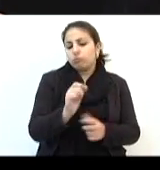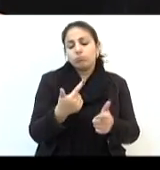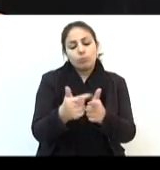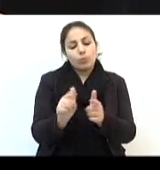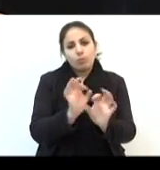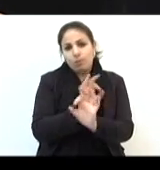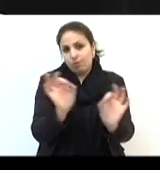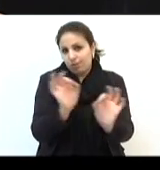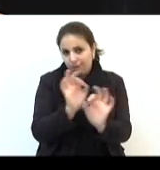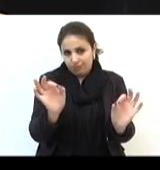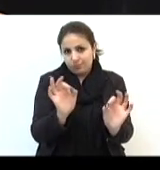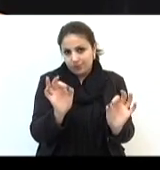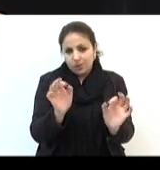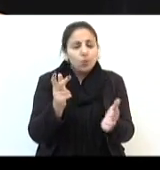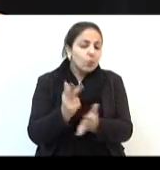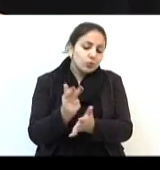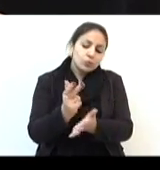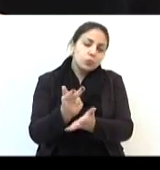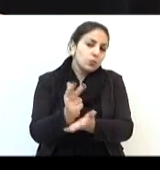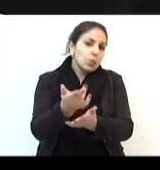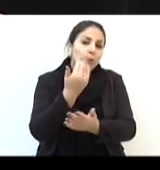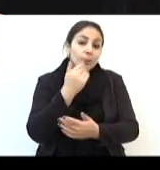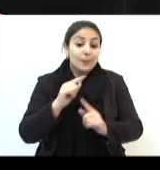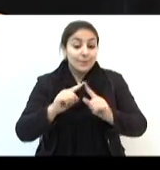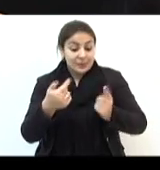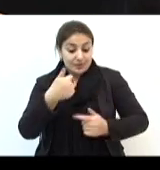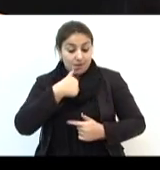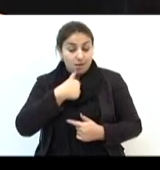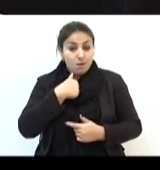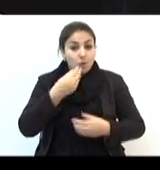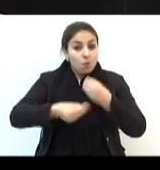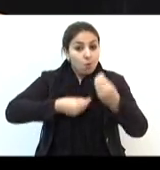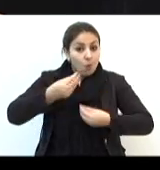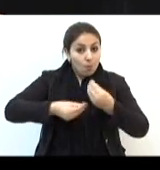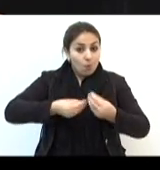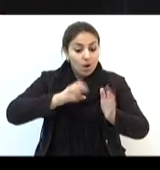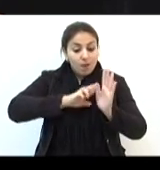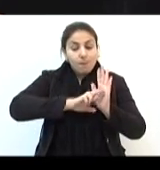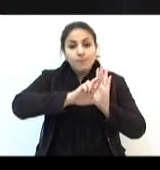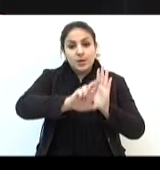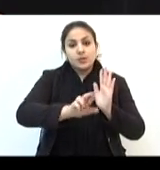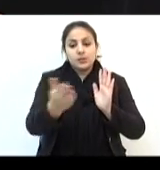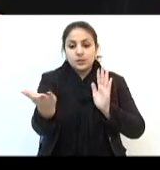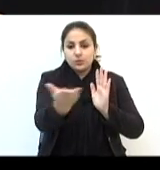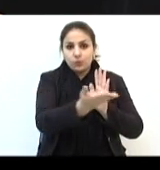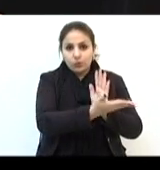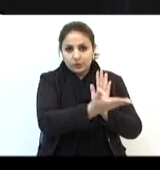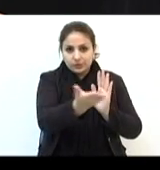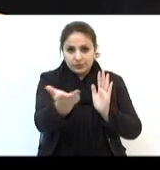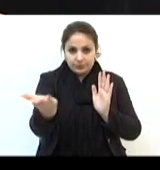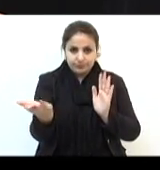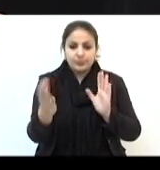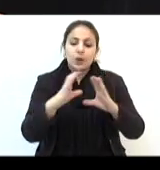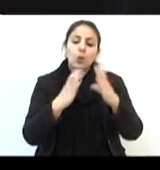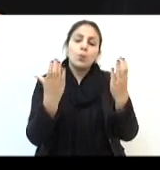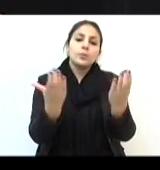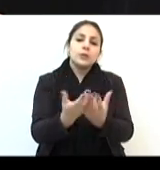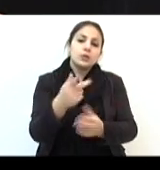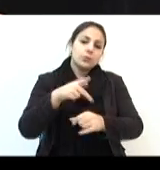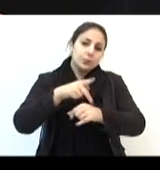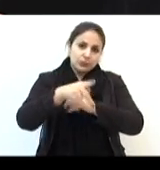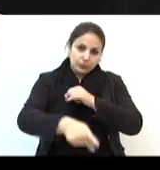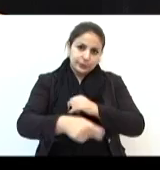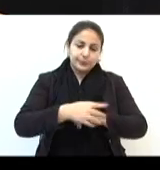sem problema algum, siga os cursos. Mas eu, enquanto vereadora, representante aqui de toda a comunidade de